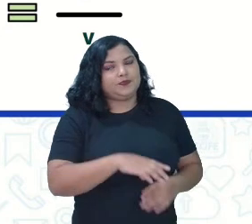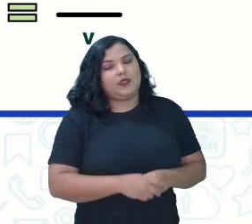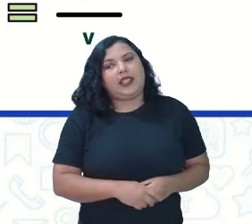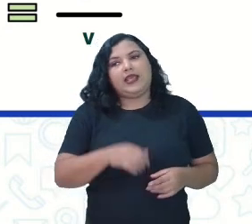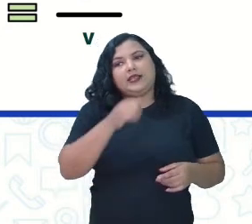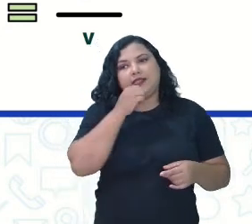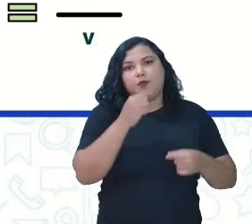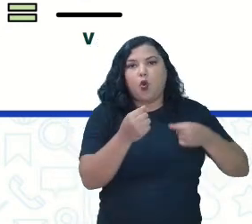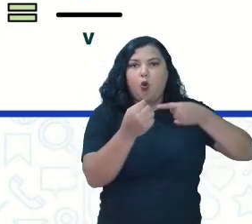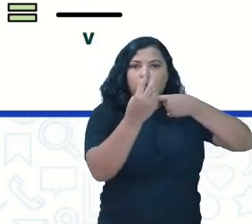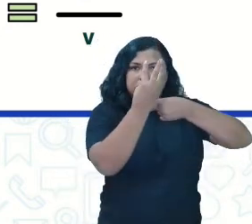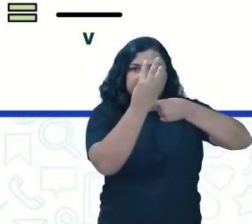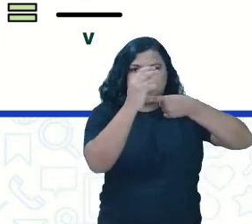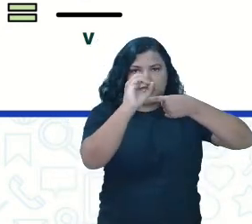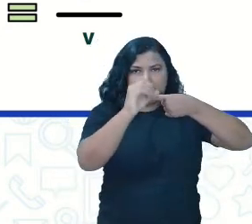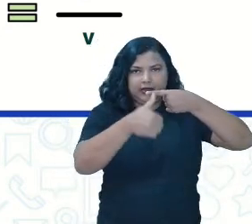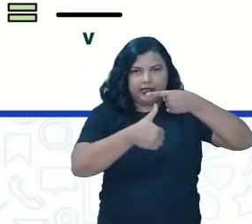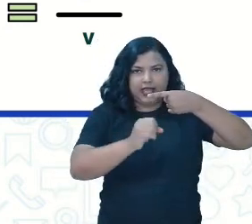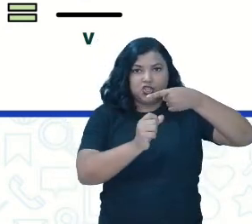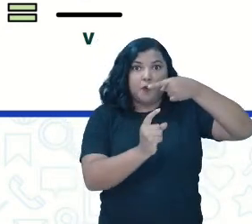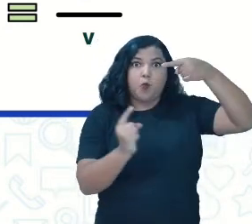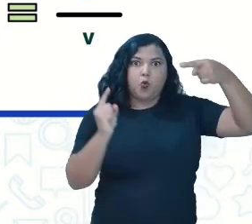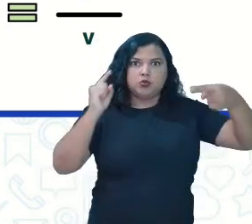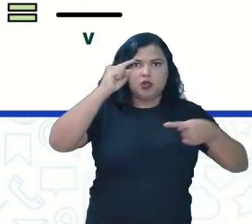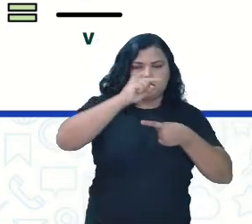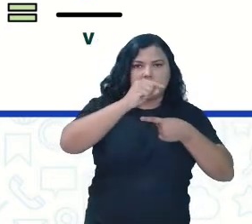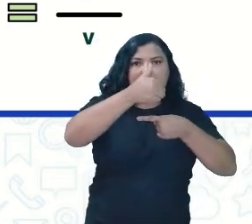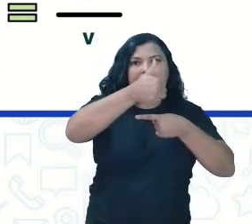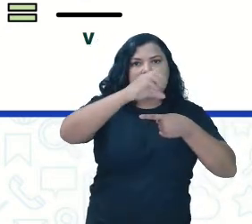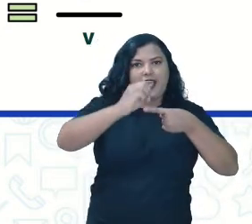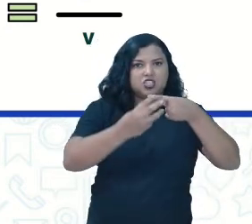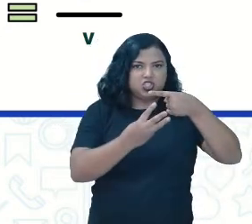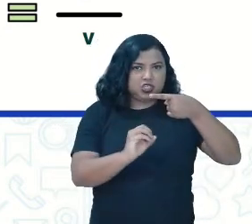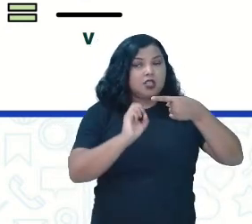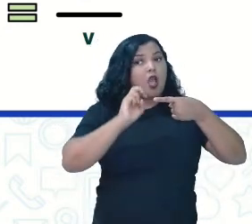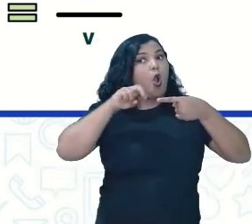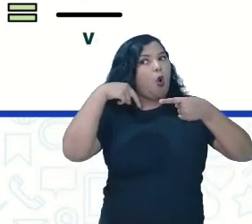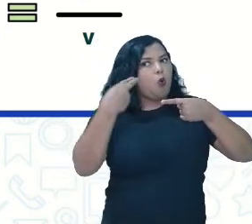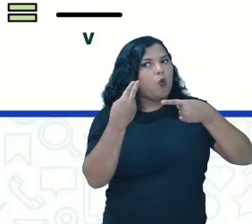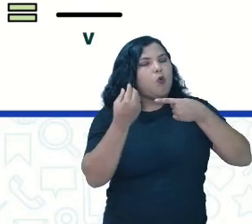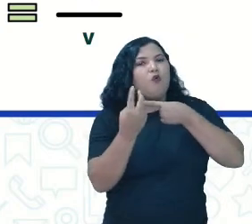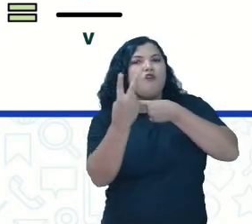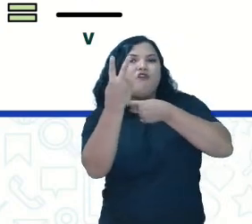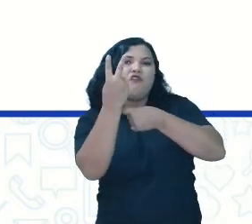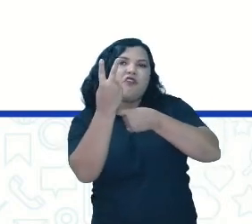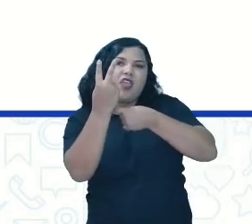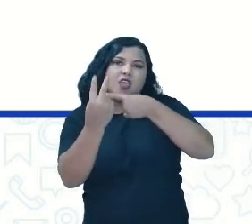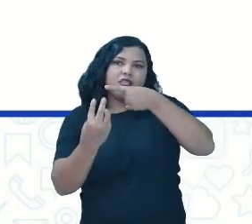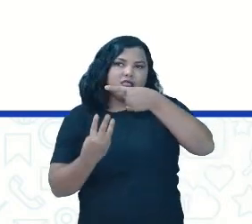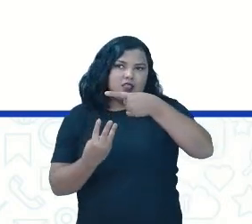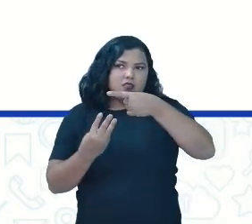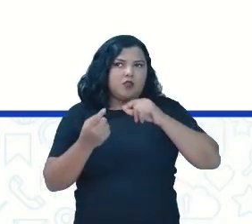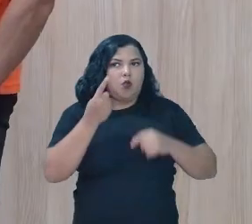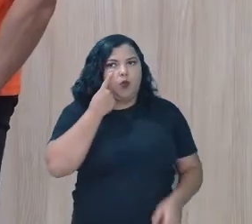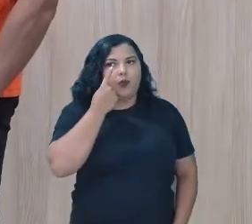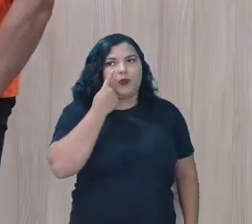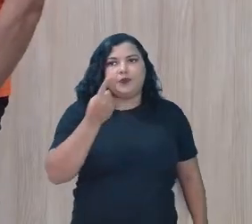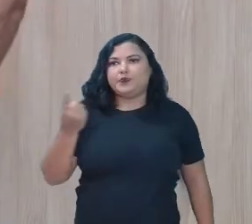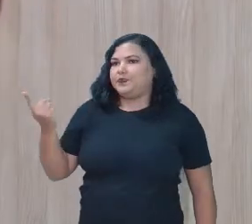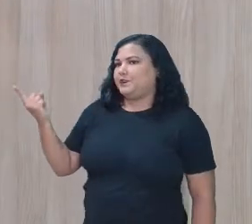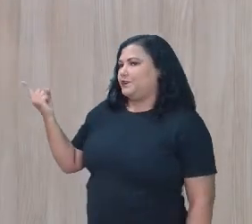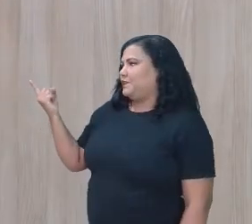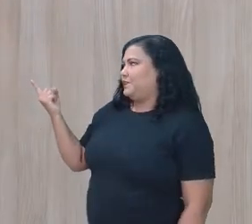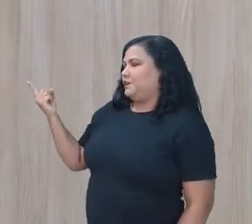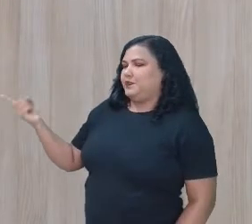Ou você inverte a grandeza que está com a velocidade, ou você inverte a grandeza que está com o tempo, tá bom? Então,